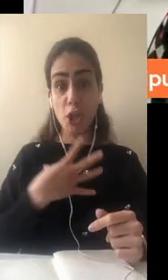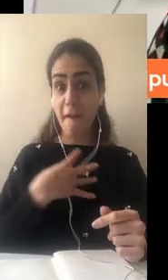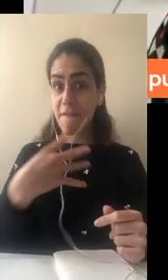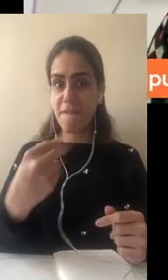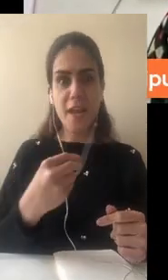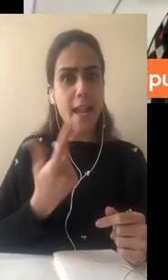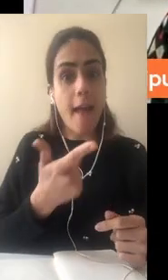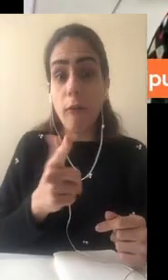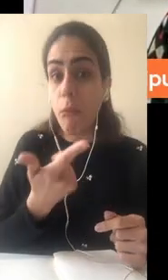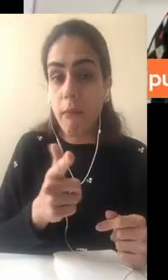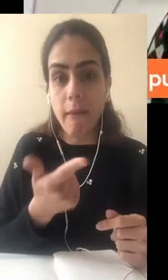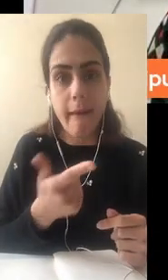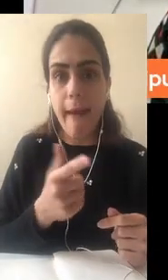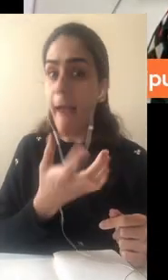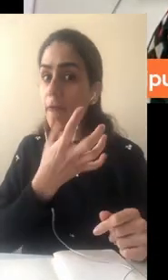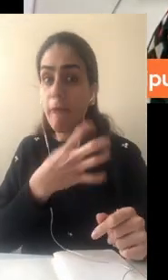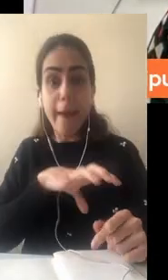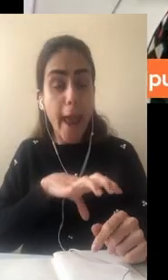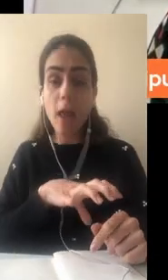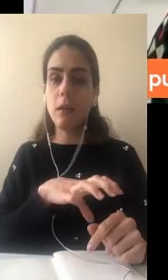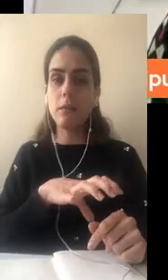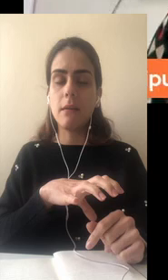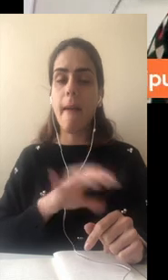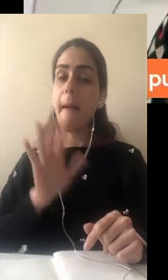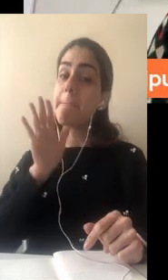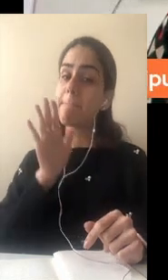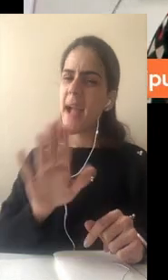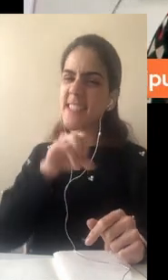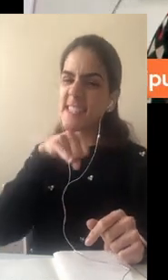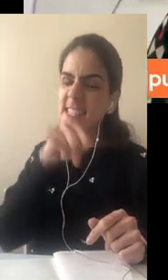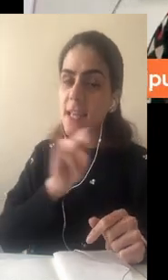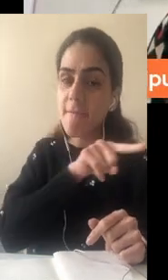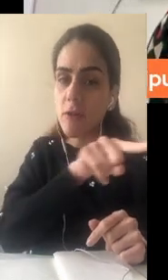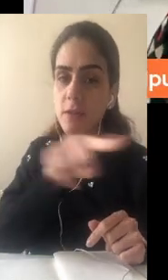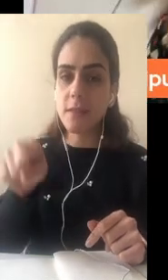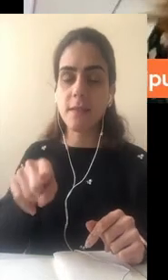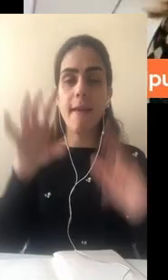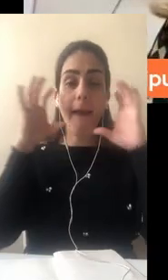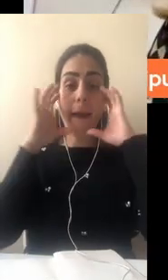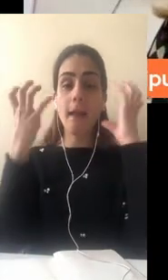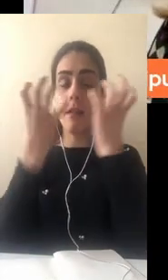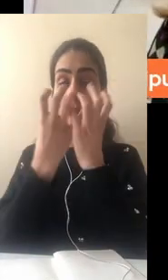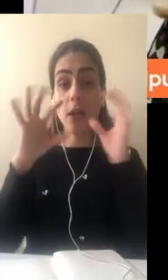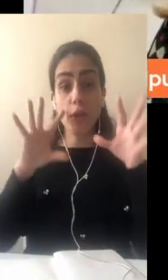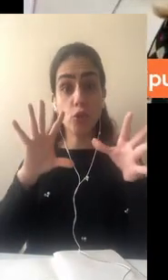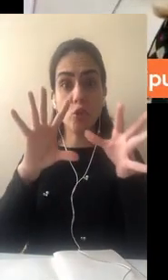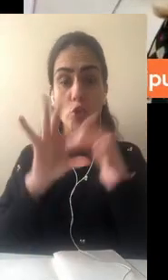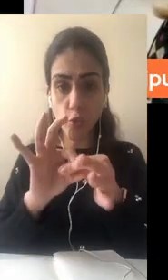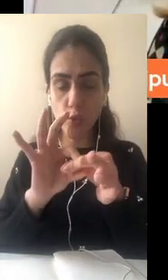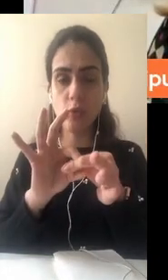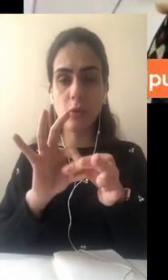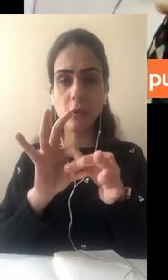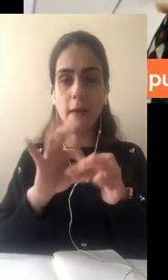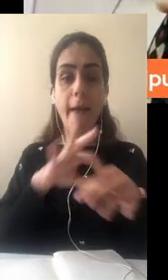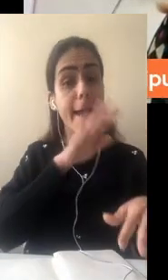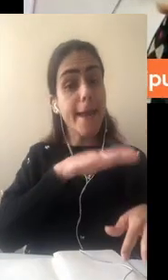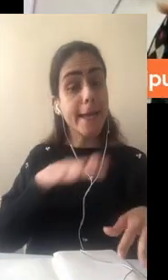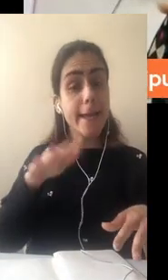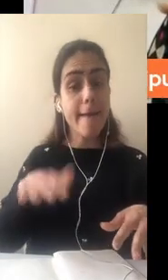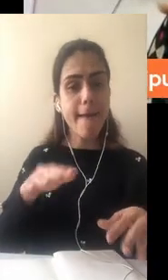Mas quando você oportuniza uma vivência numa festa como a do Halloween, por exemplo, é uma criança que vai